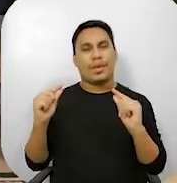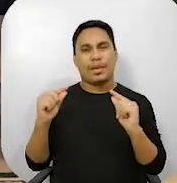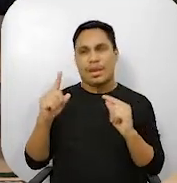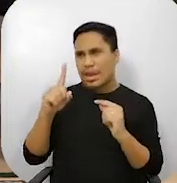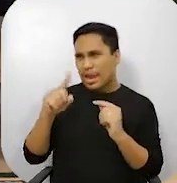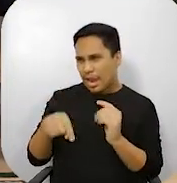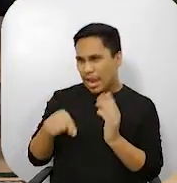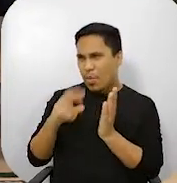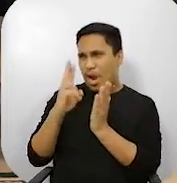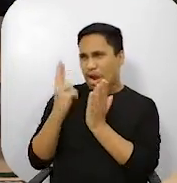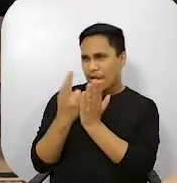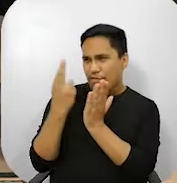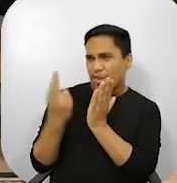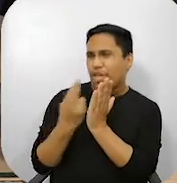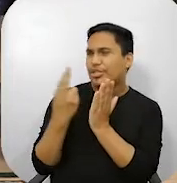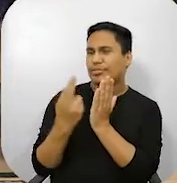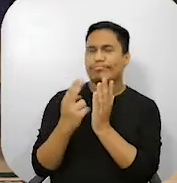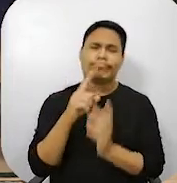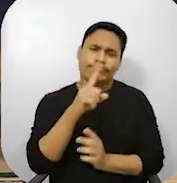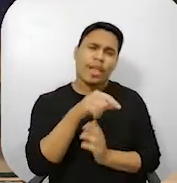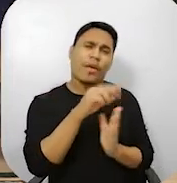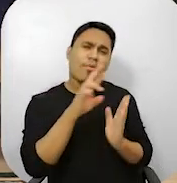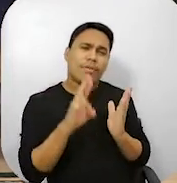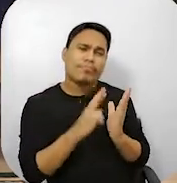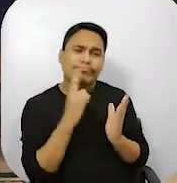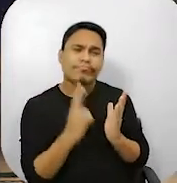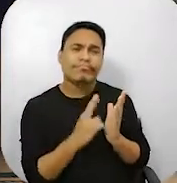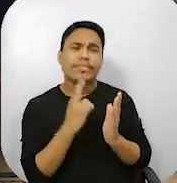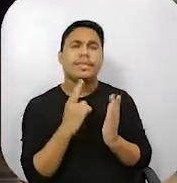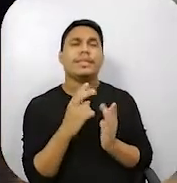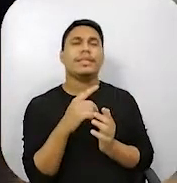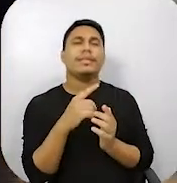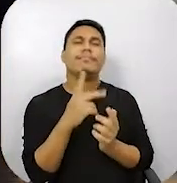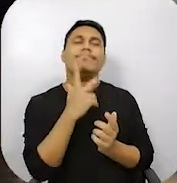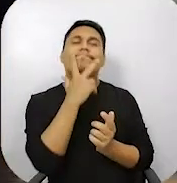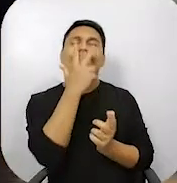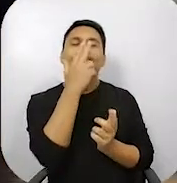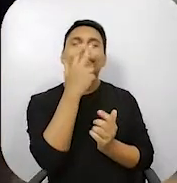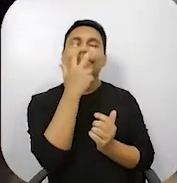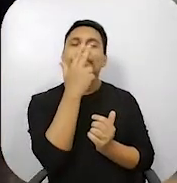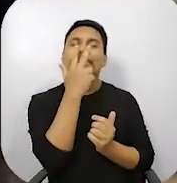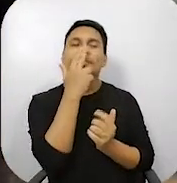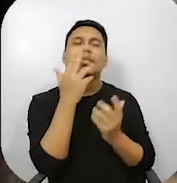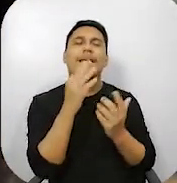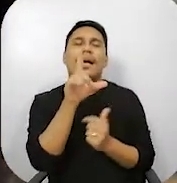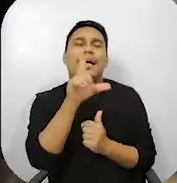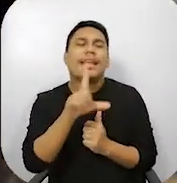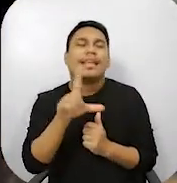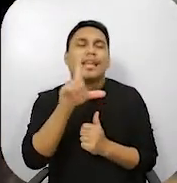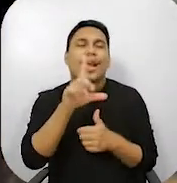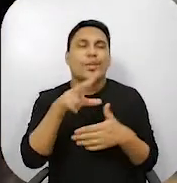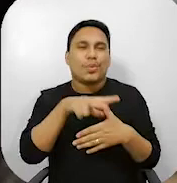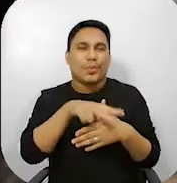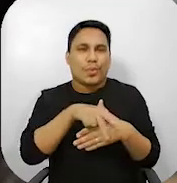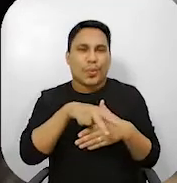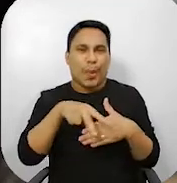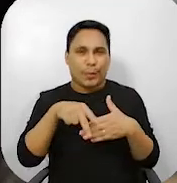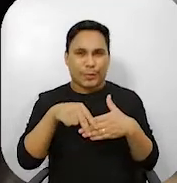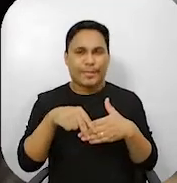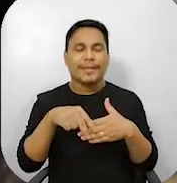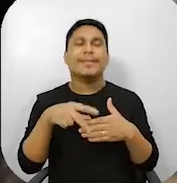revista como é que a gente pode chamar vinha que a gente era assim tipo o literatura de cordel que você